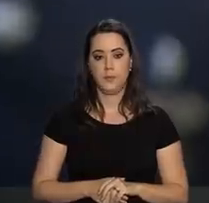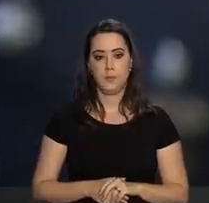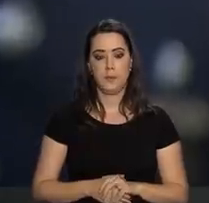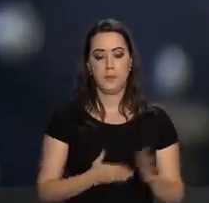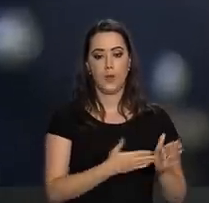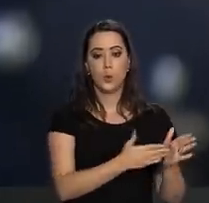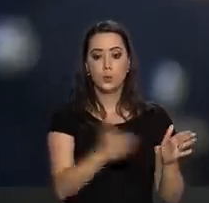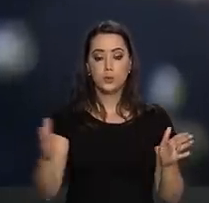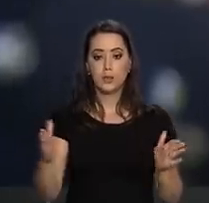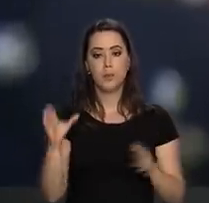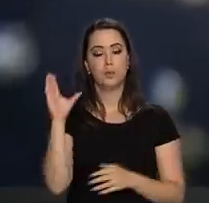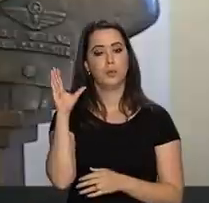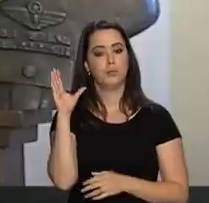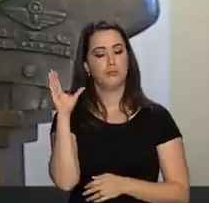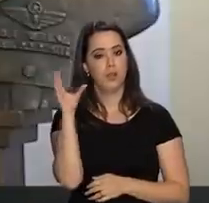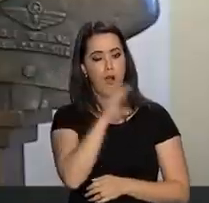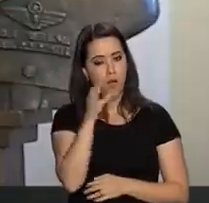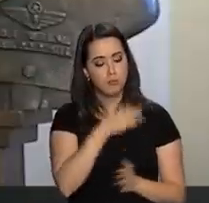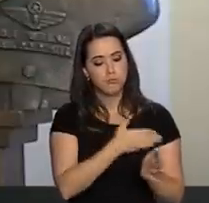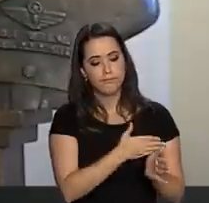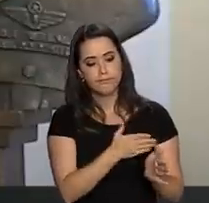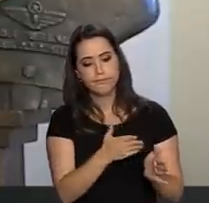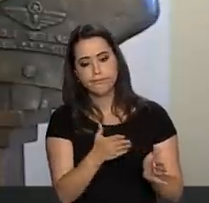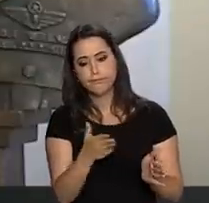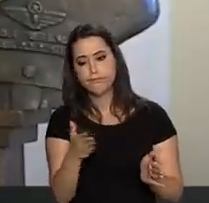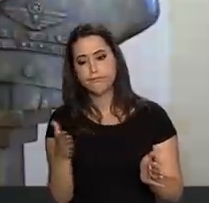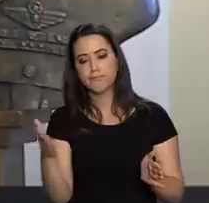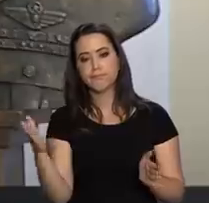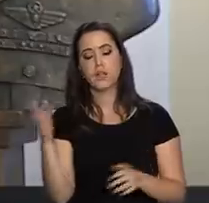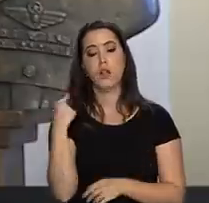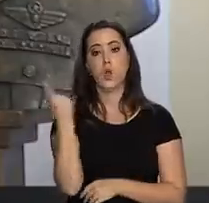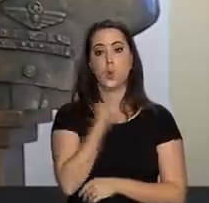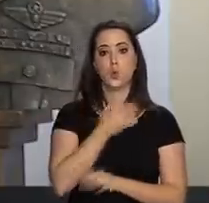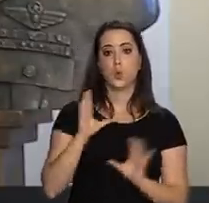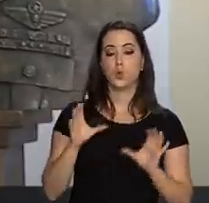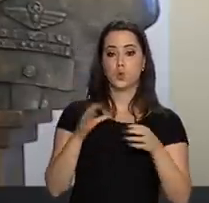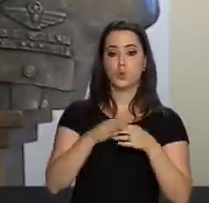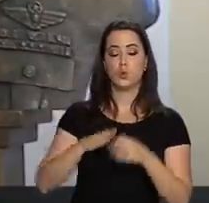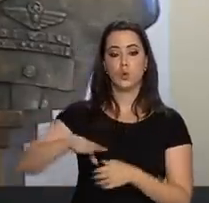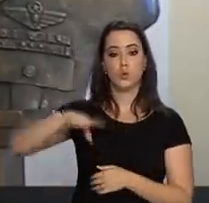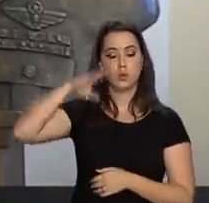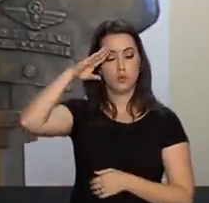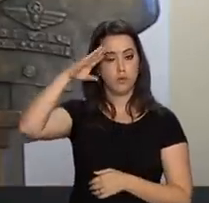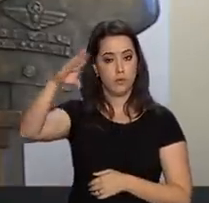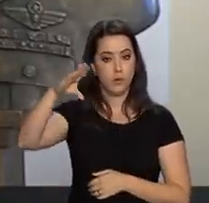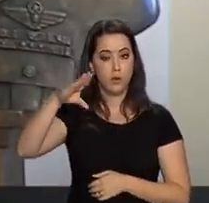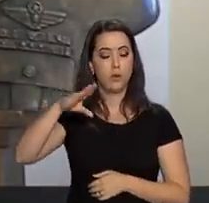O tempo passou, as nossas Forças Armadas sofreram um brutal